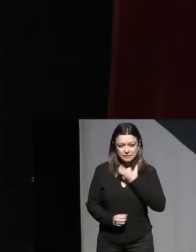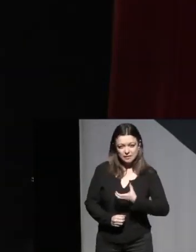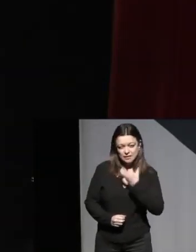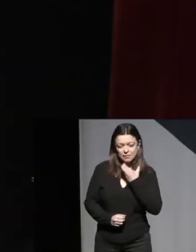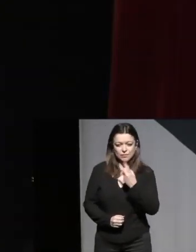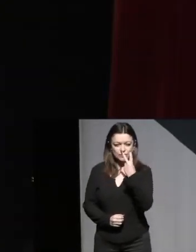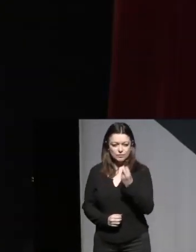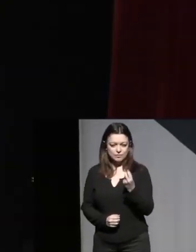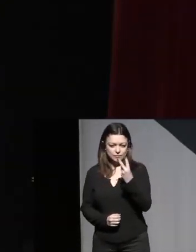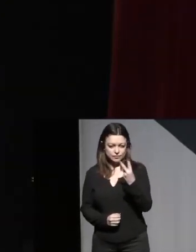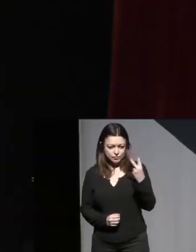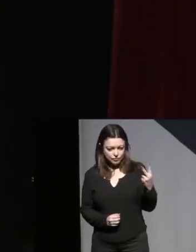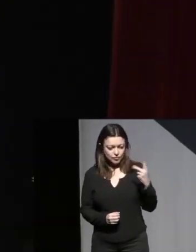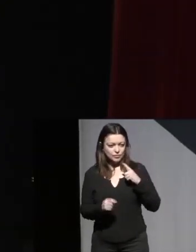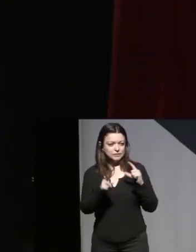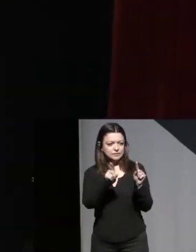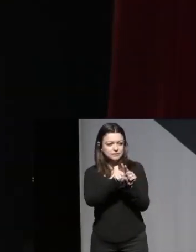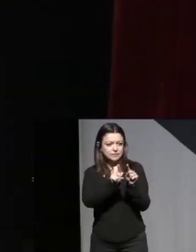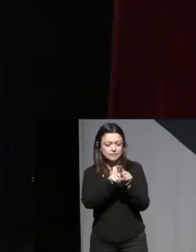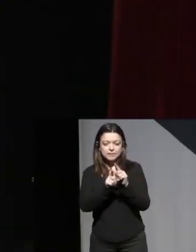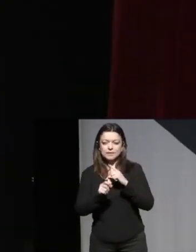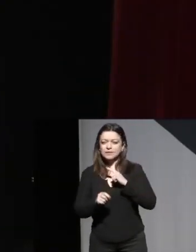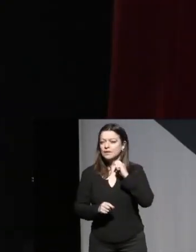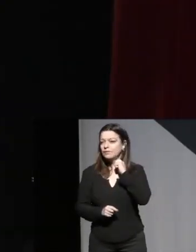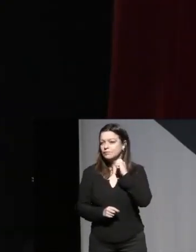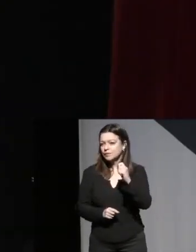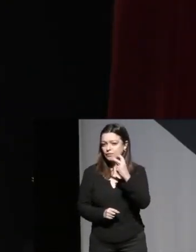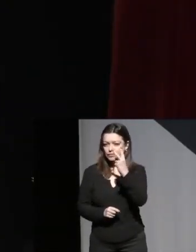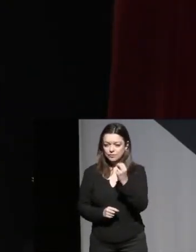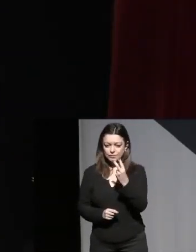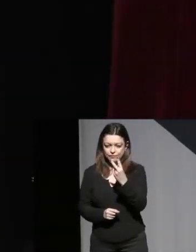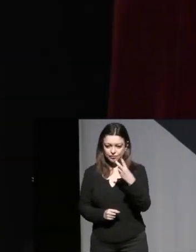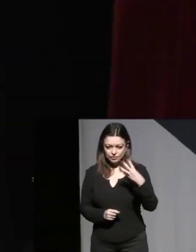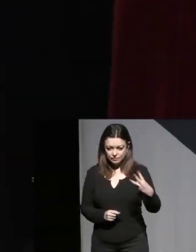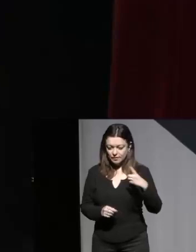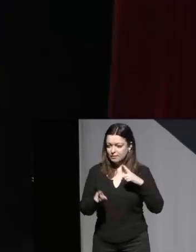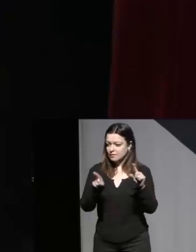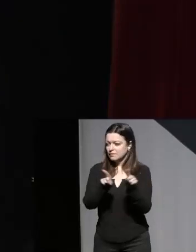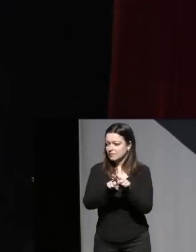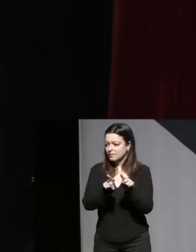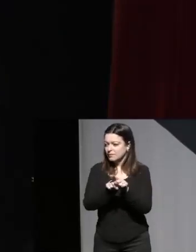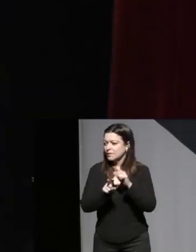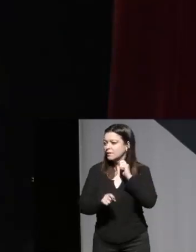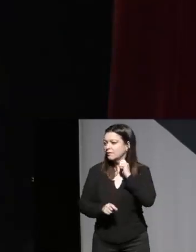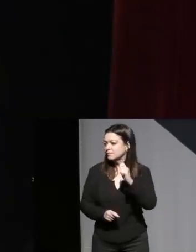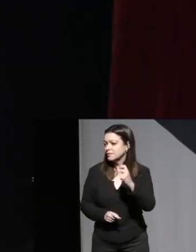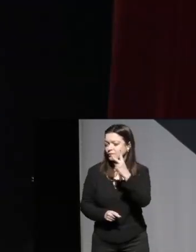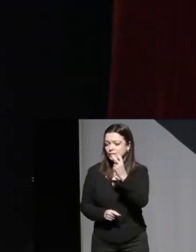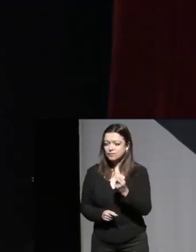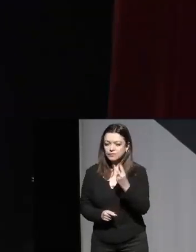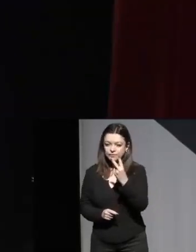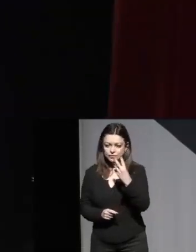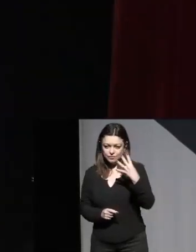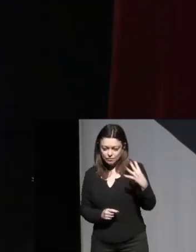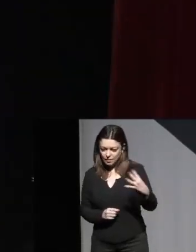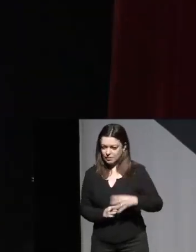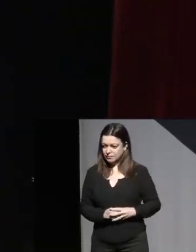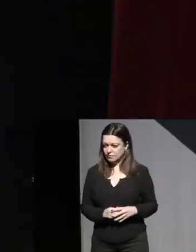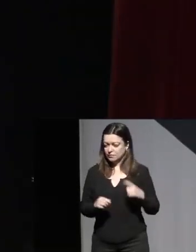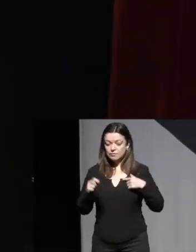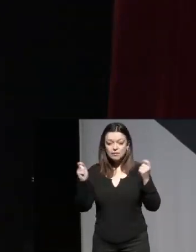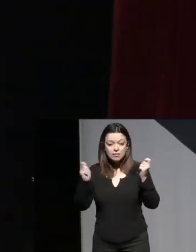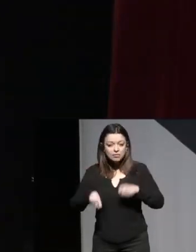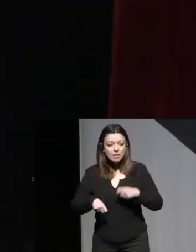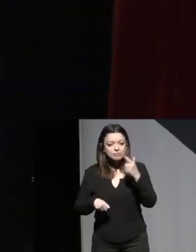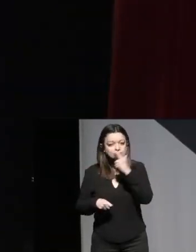de 2023 para abril de 2024, ou seja, mês passado. Então, para a gente, inclusive, poder fazer a comparação.